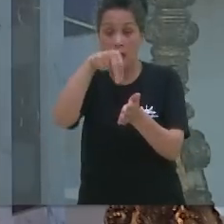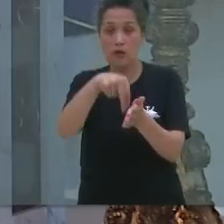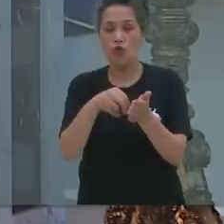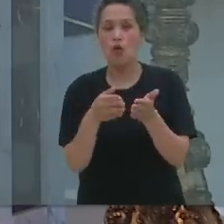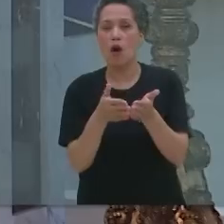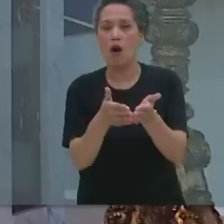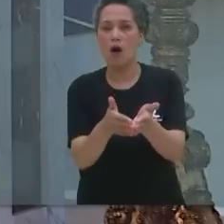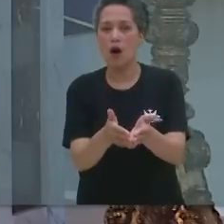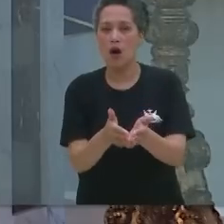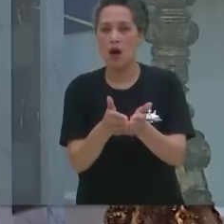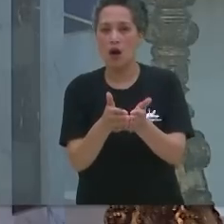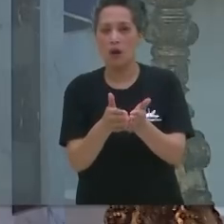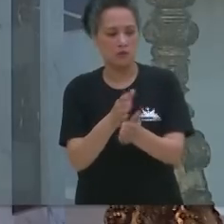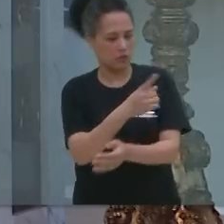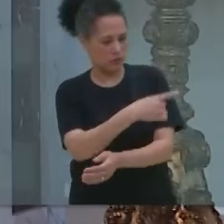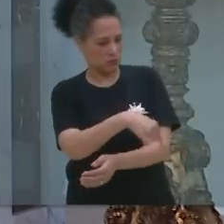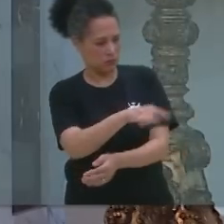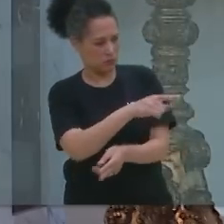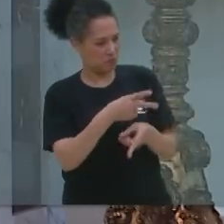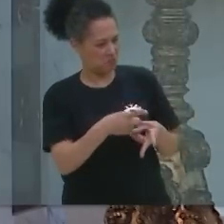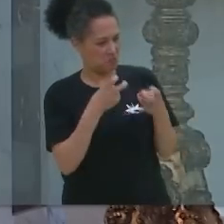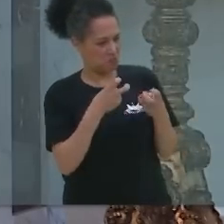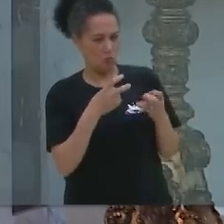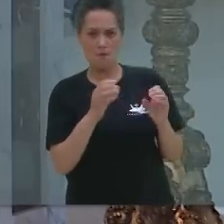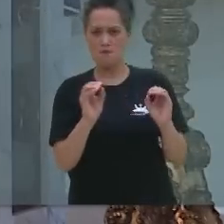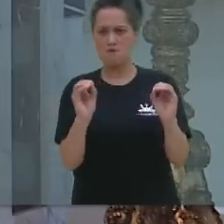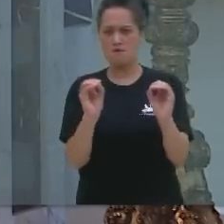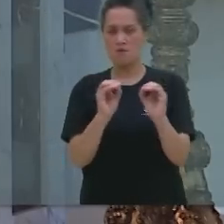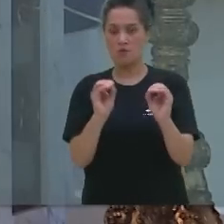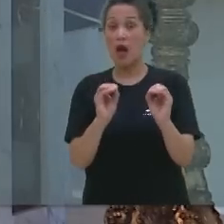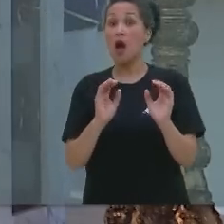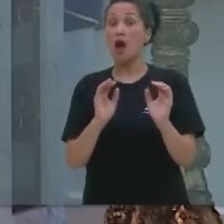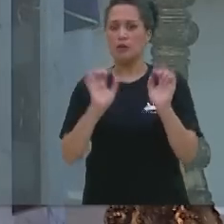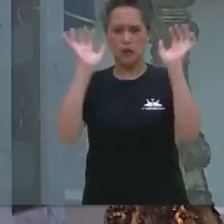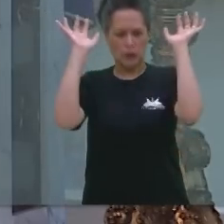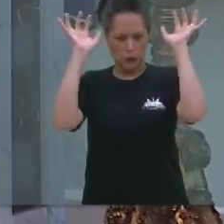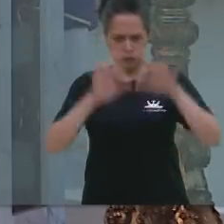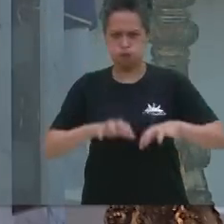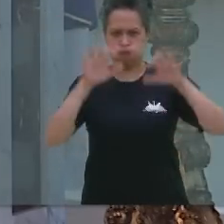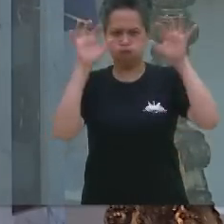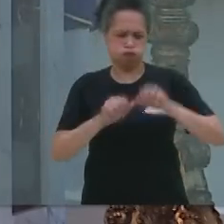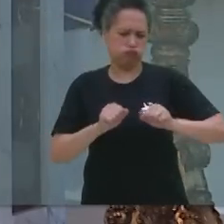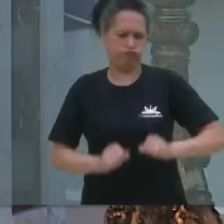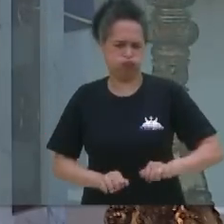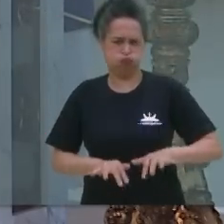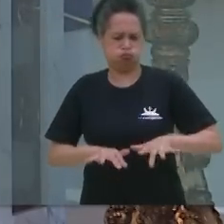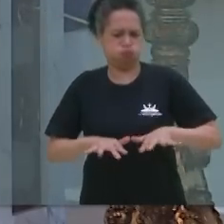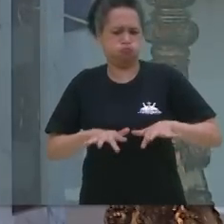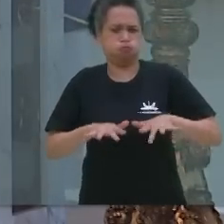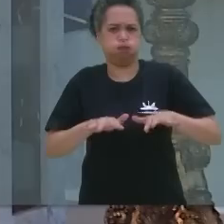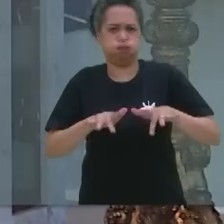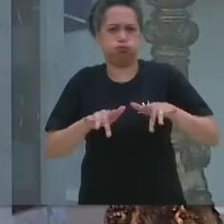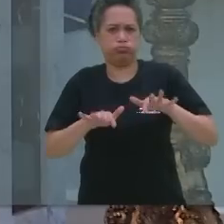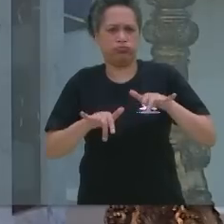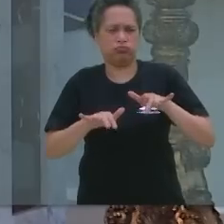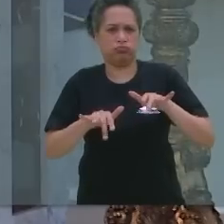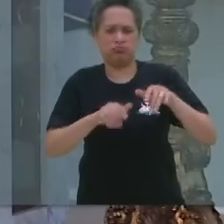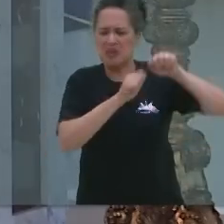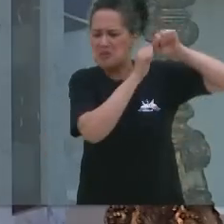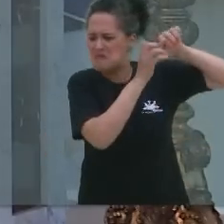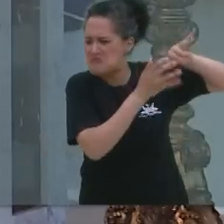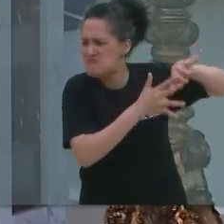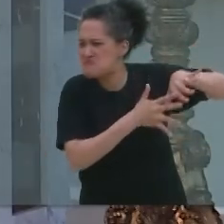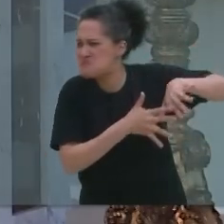nada perceberam, até que veio o dilúvio e arrastou a todos.